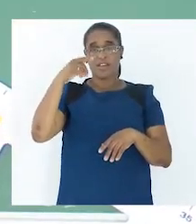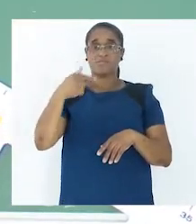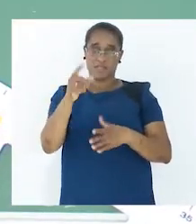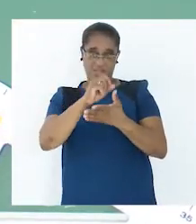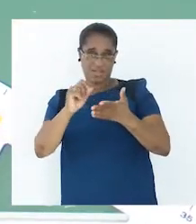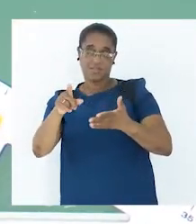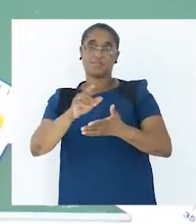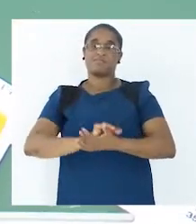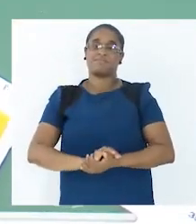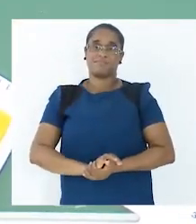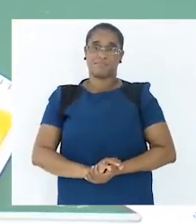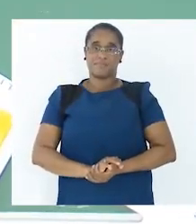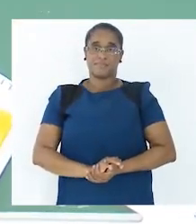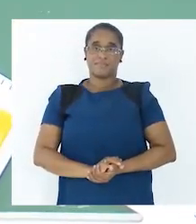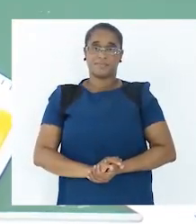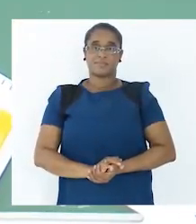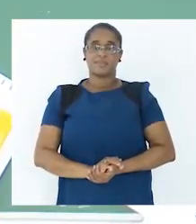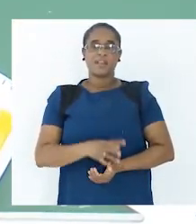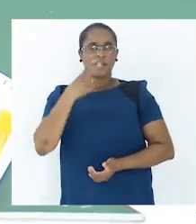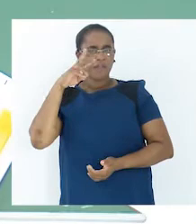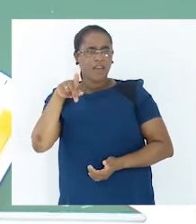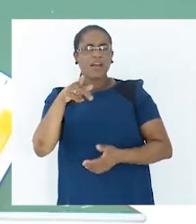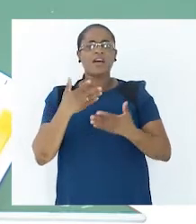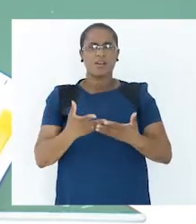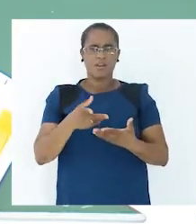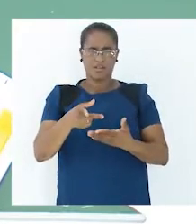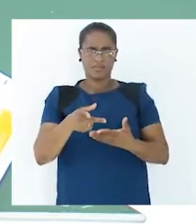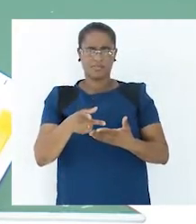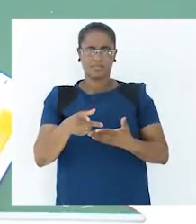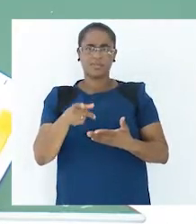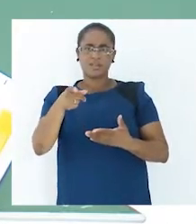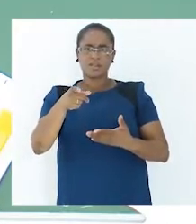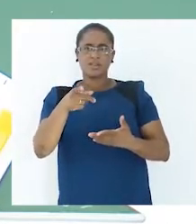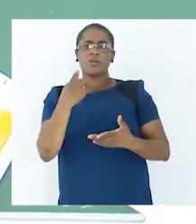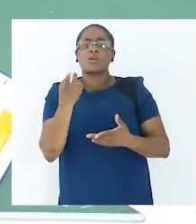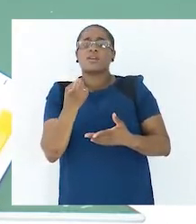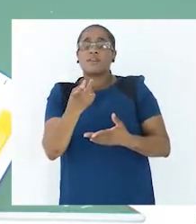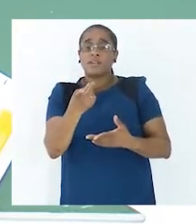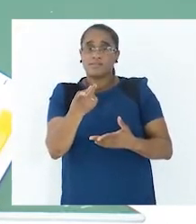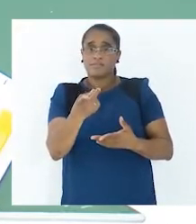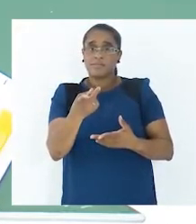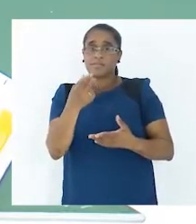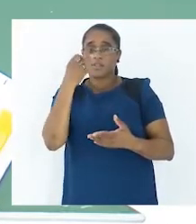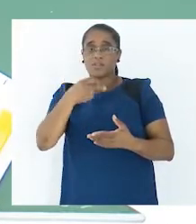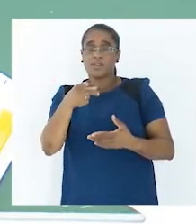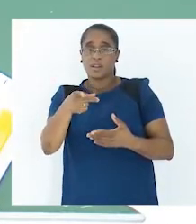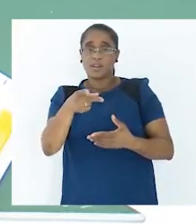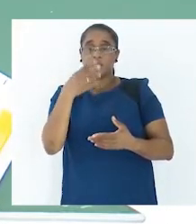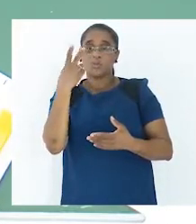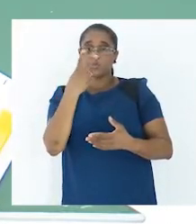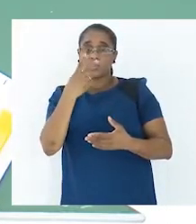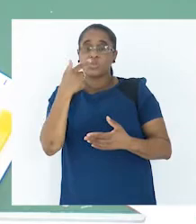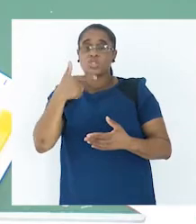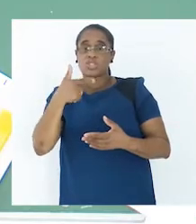colocar, não é? Reparem agora para a expressão que nos sobra. Ficamos com dois termos